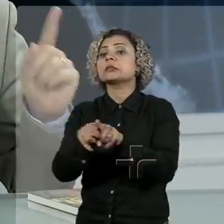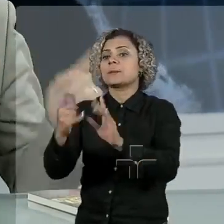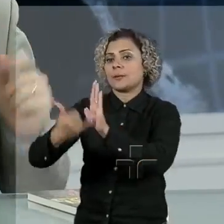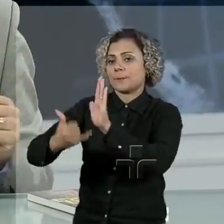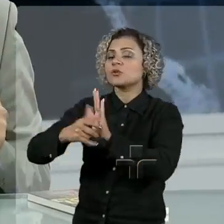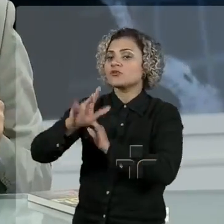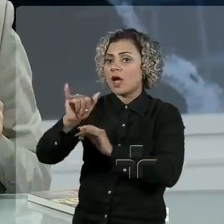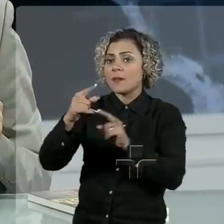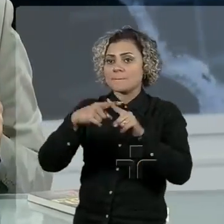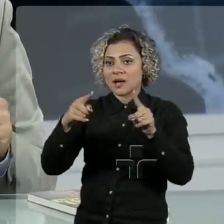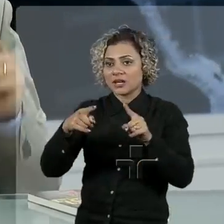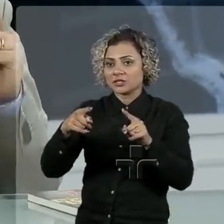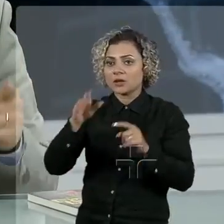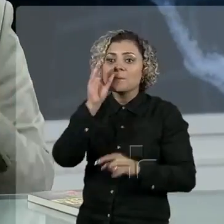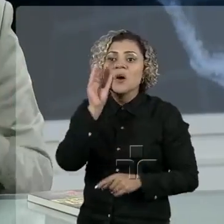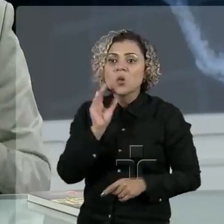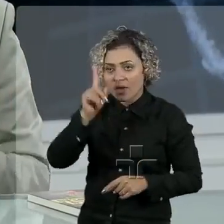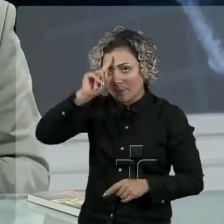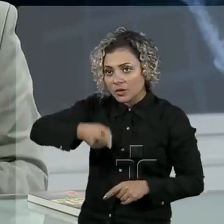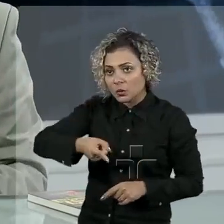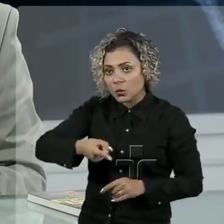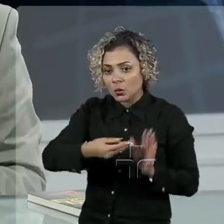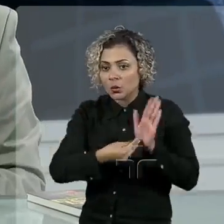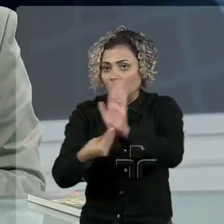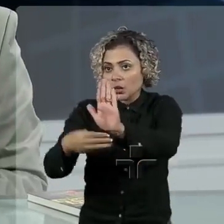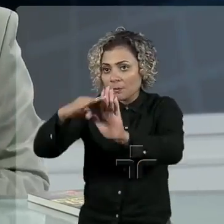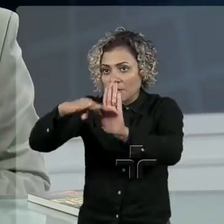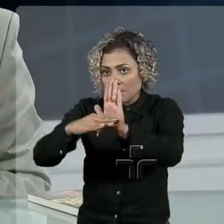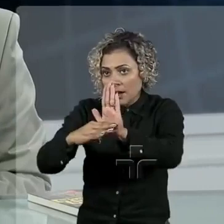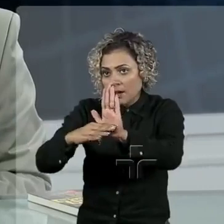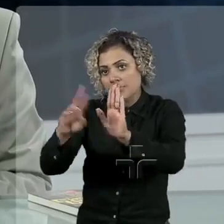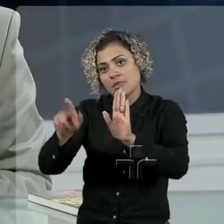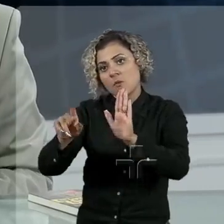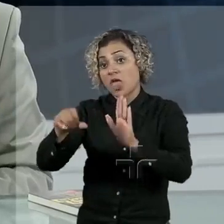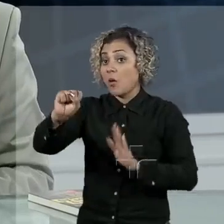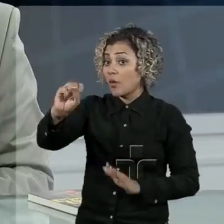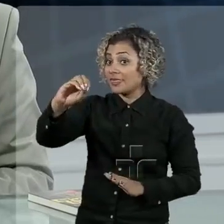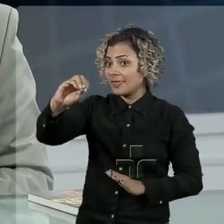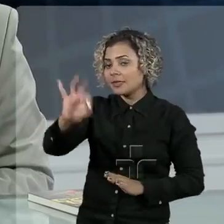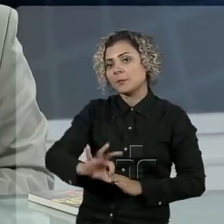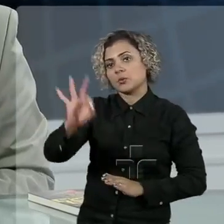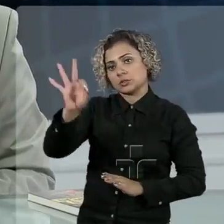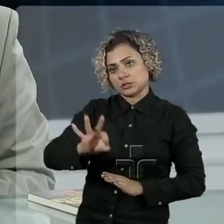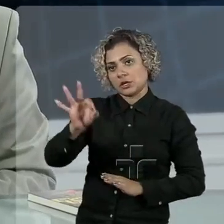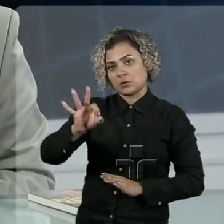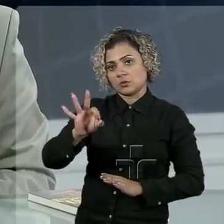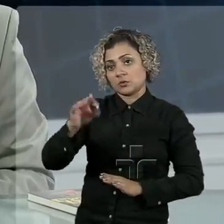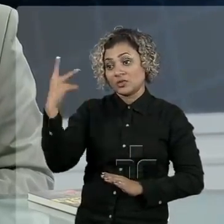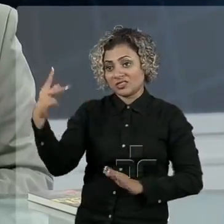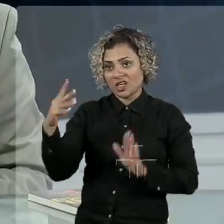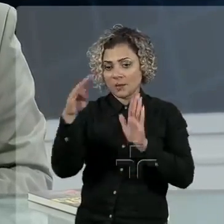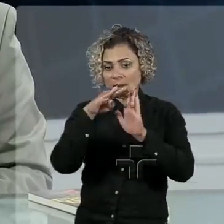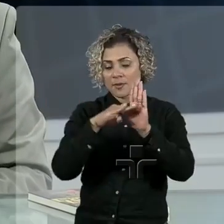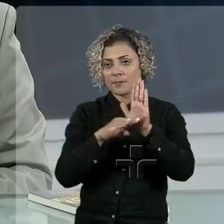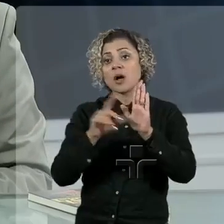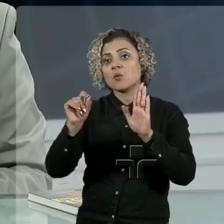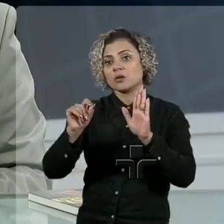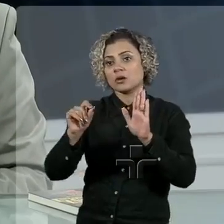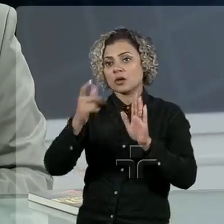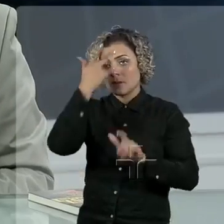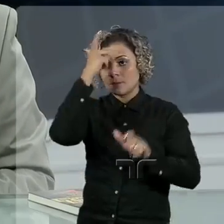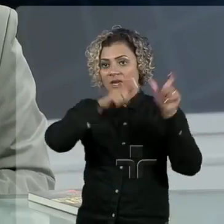que o Paulo Guedes mandou. O que o Paulo Guedes mandou, 80% ele tira de quem ganha